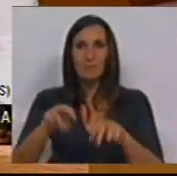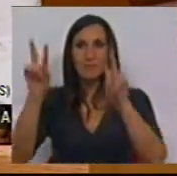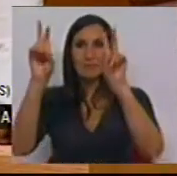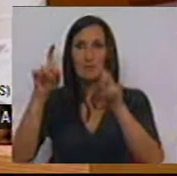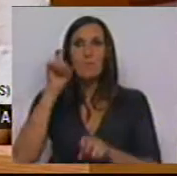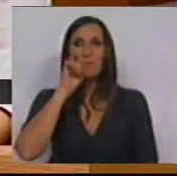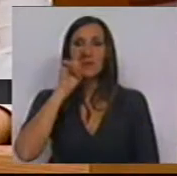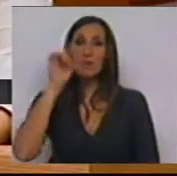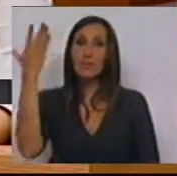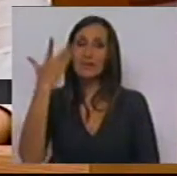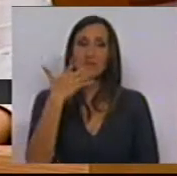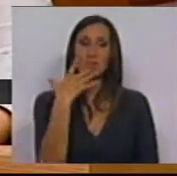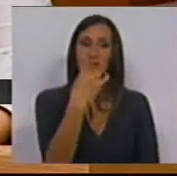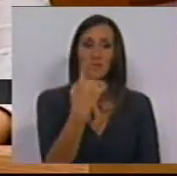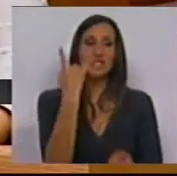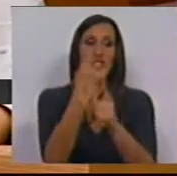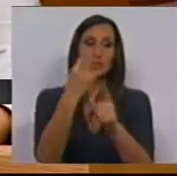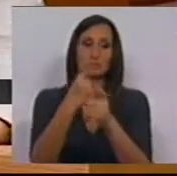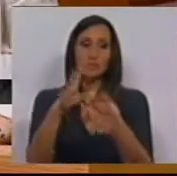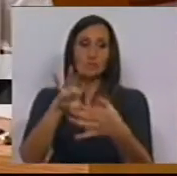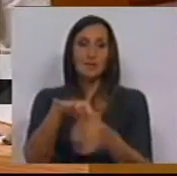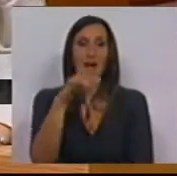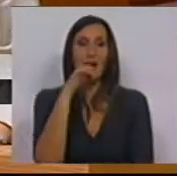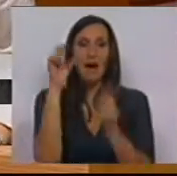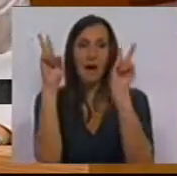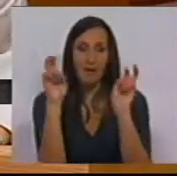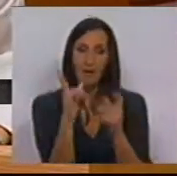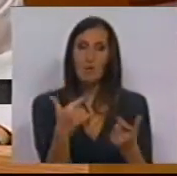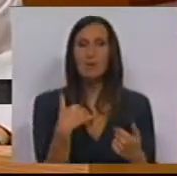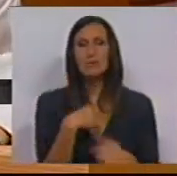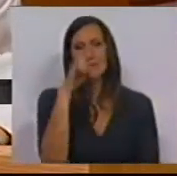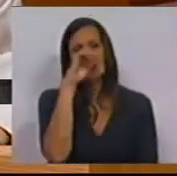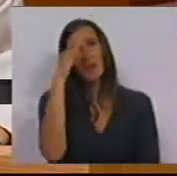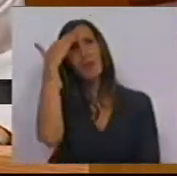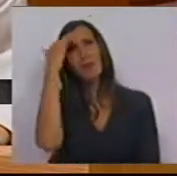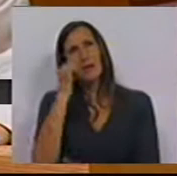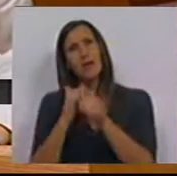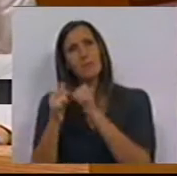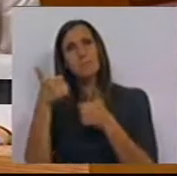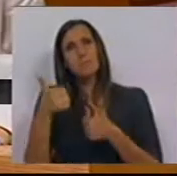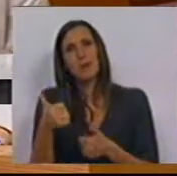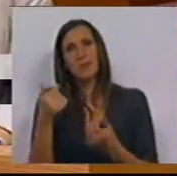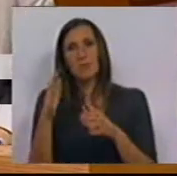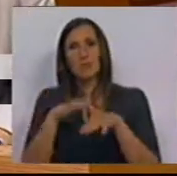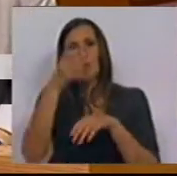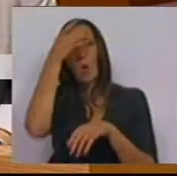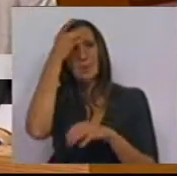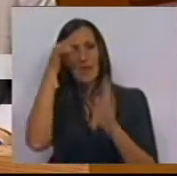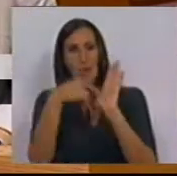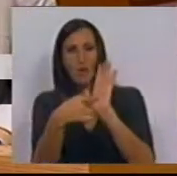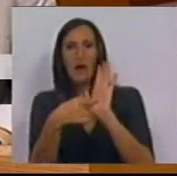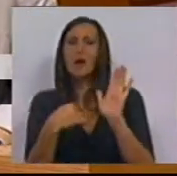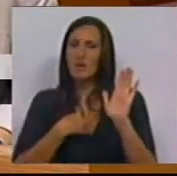temática da proteção dos direitos individuais e comuns à água, e recordo-me bem de, no parecer sobre a mesma,